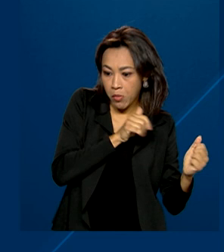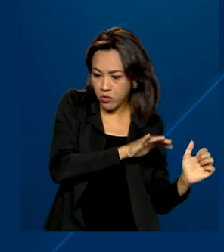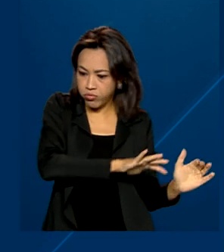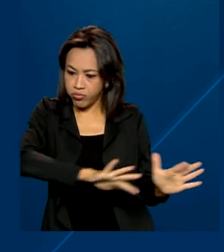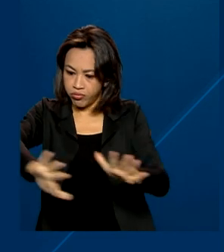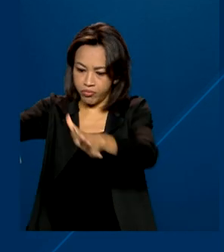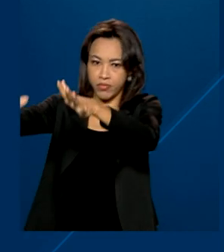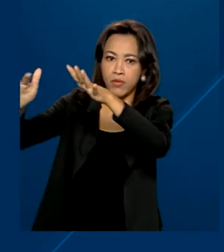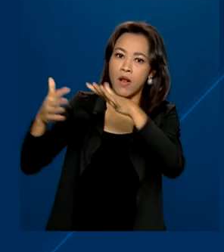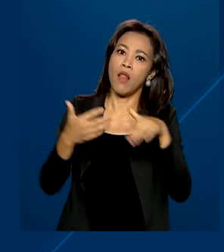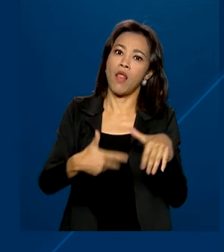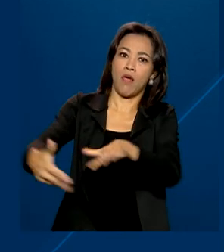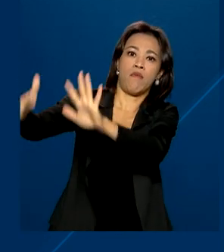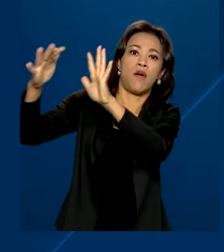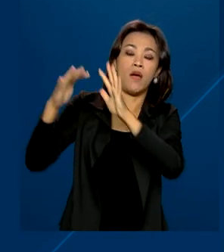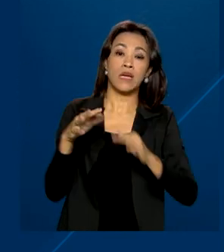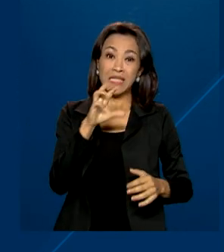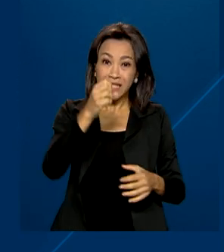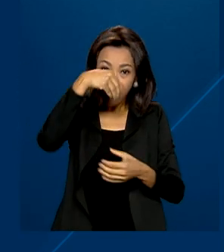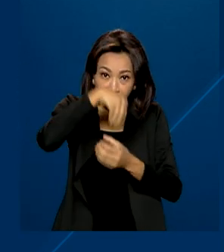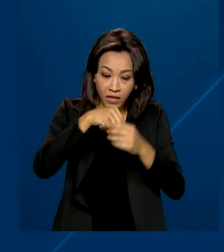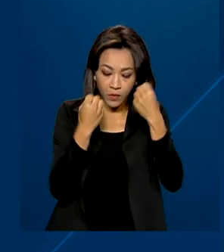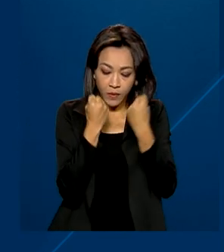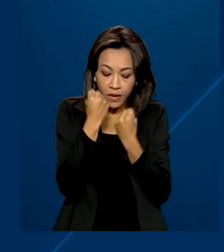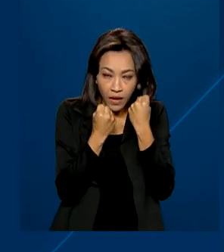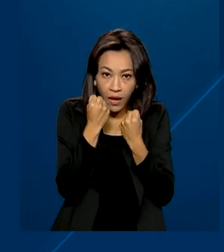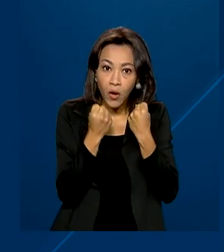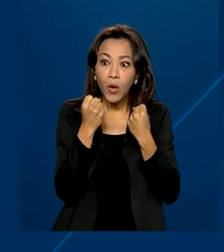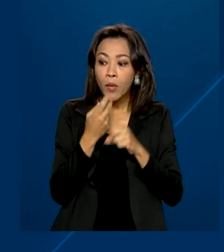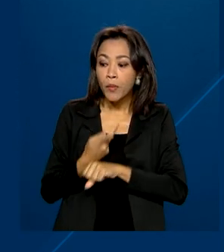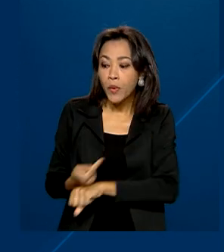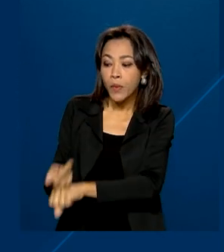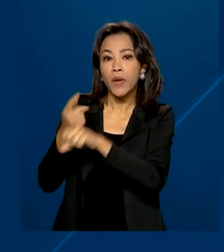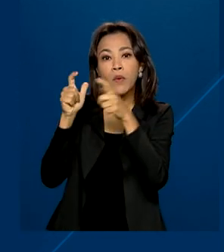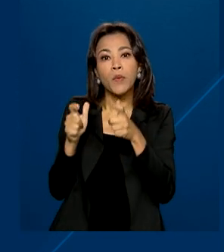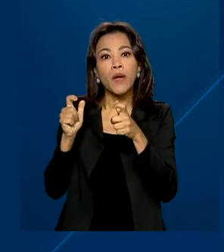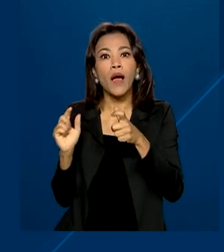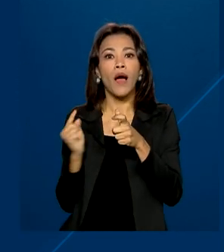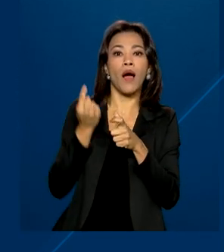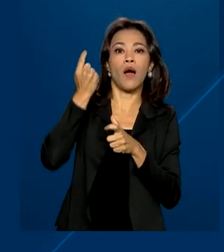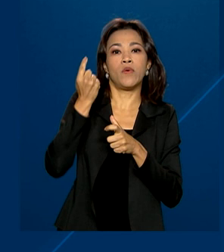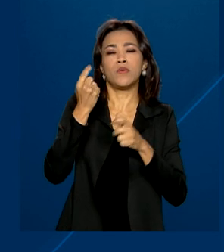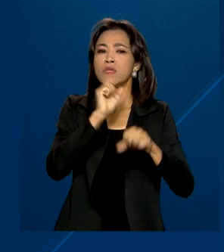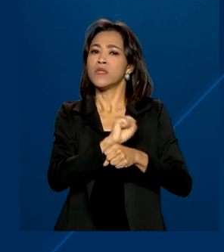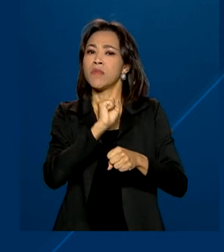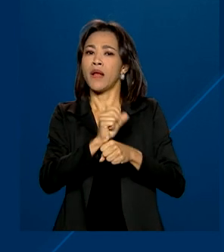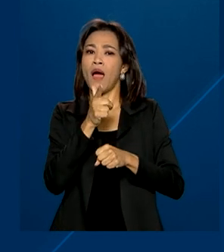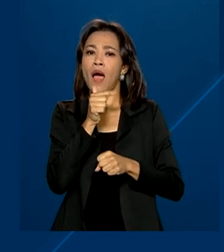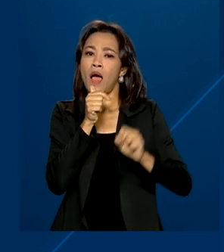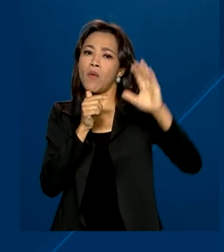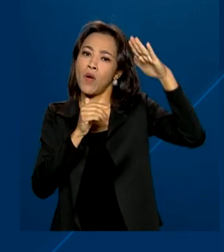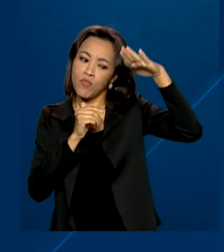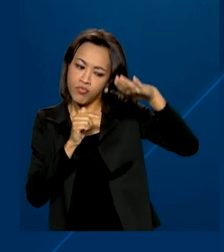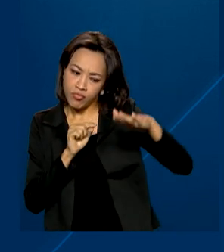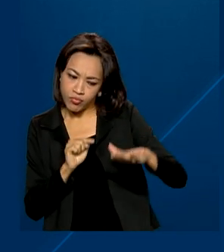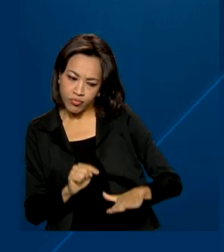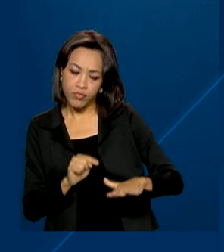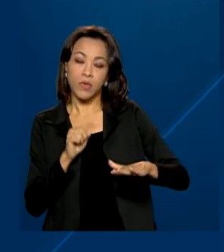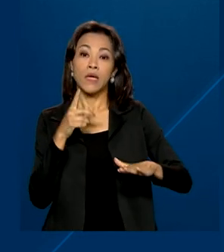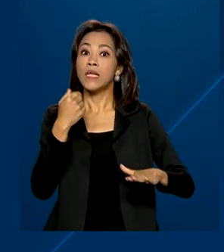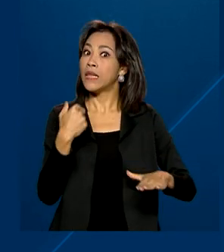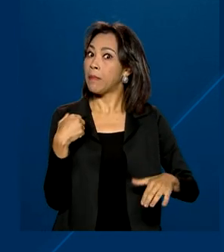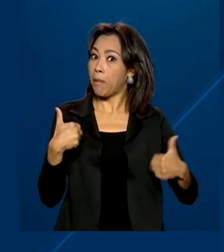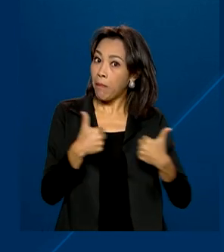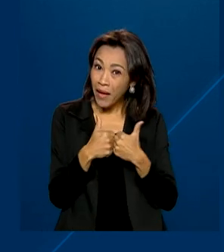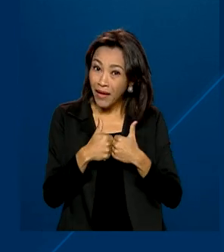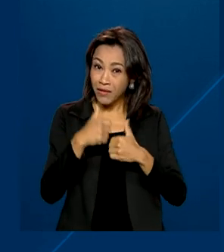arrastá-lo. Se estiver em um veículo, procure um local alto e espere o nível da água baixar. Não pare o carro perto de